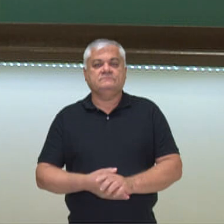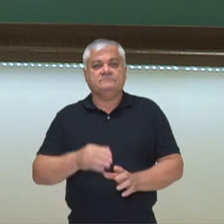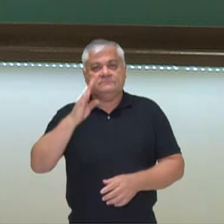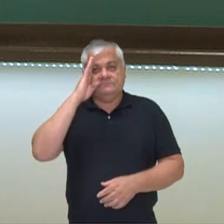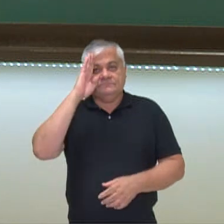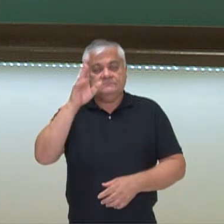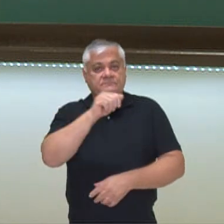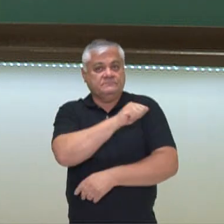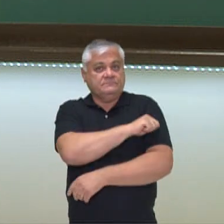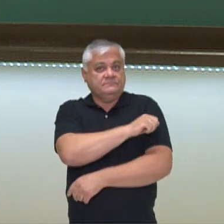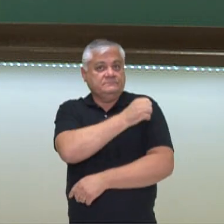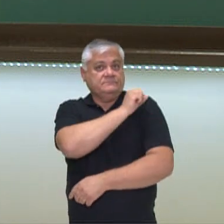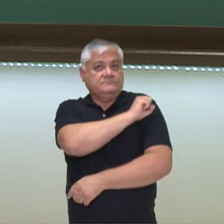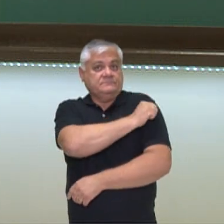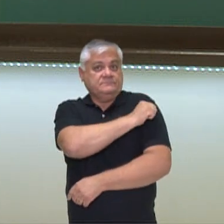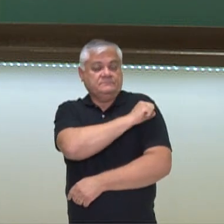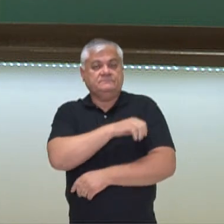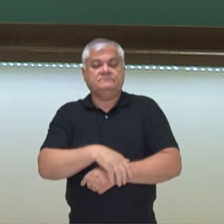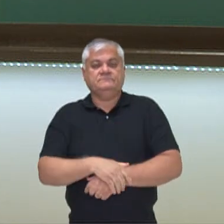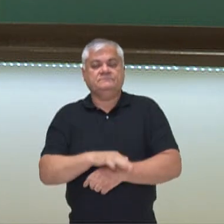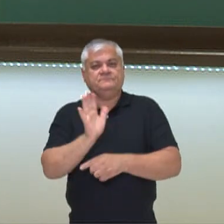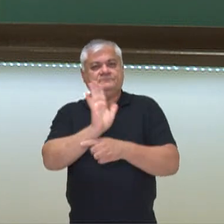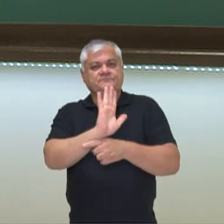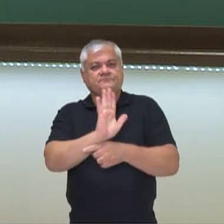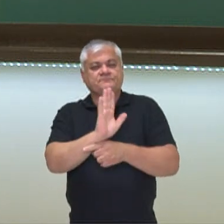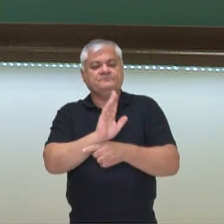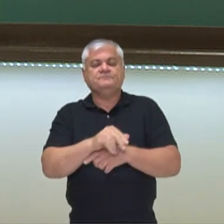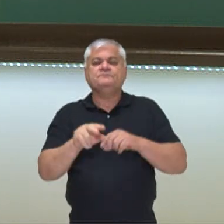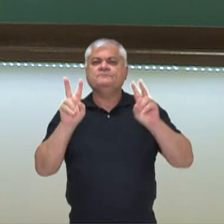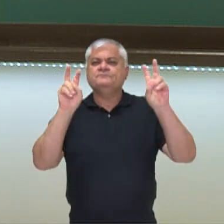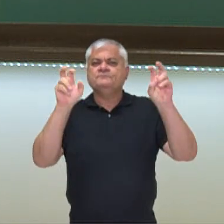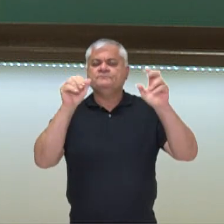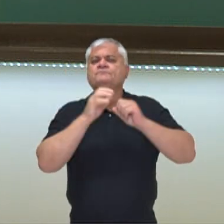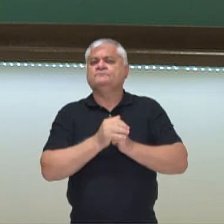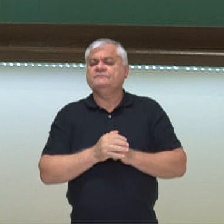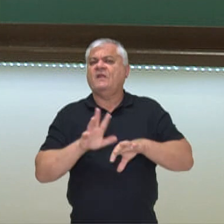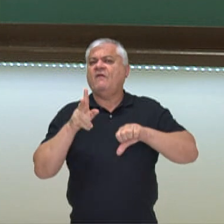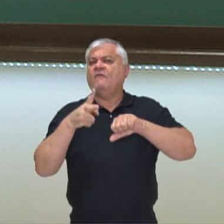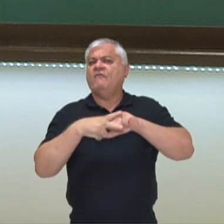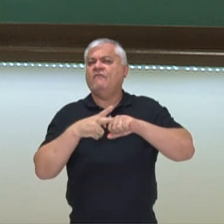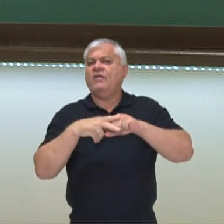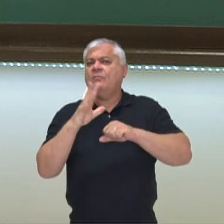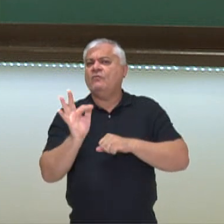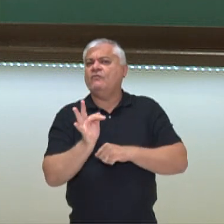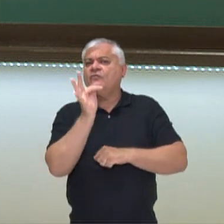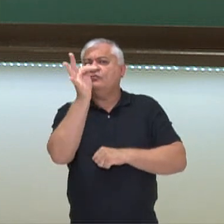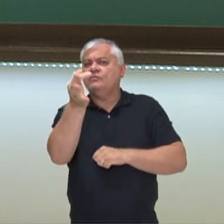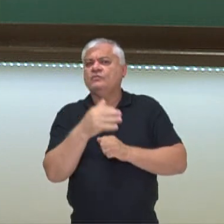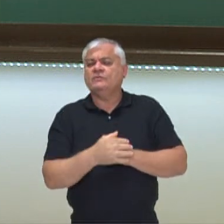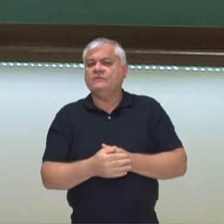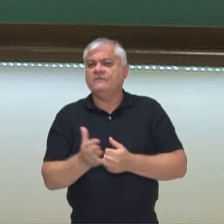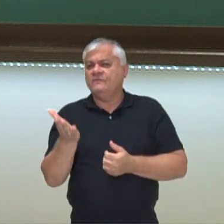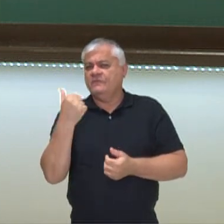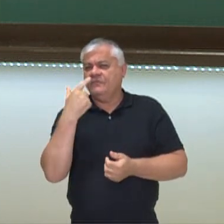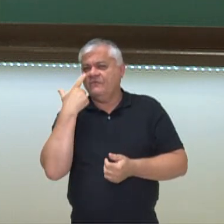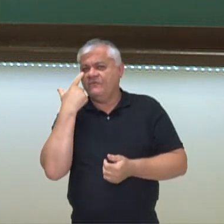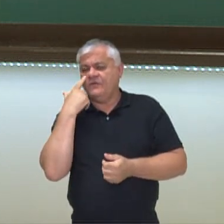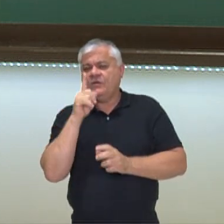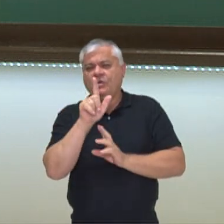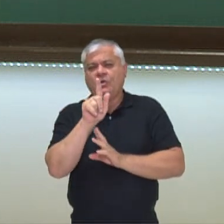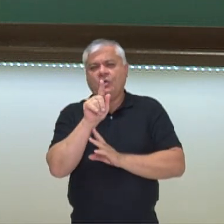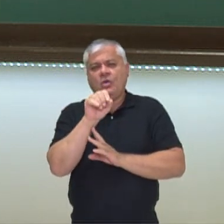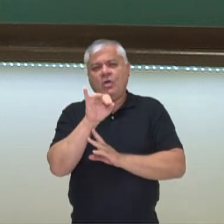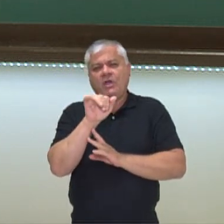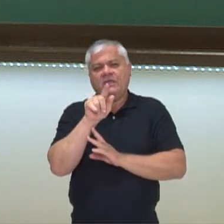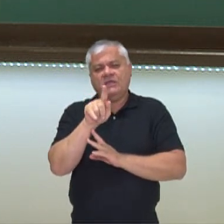Olá, estudantes do 8º ano! Neste vídeo vamos falar sobre formas verbais do futuro, going to e will. Eu